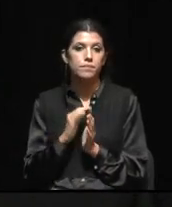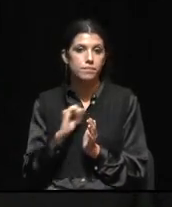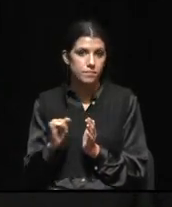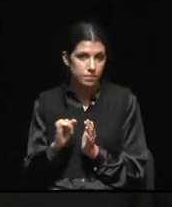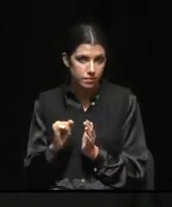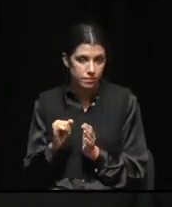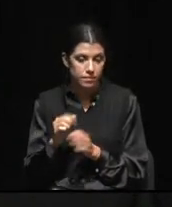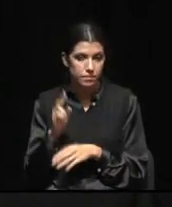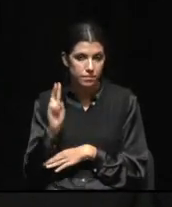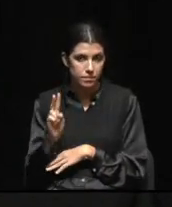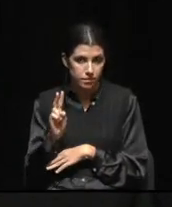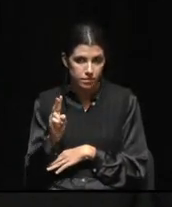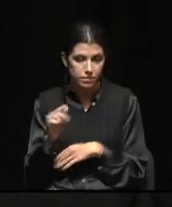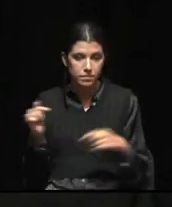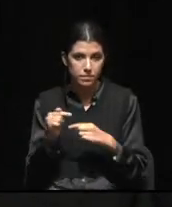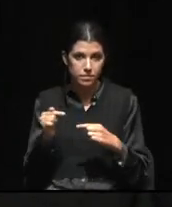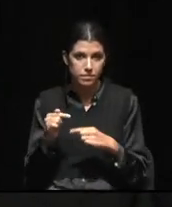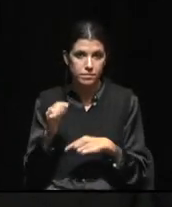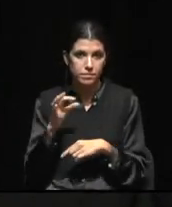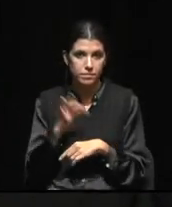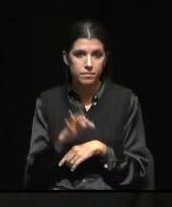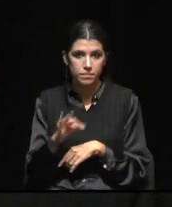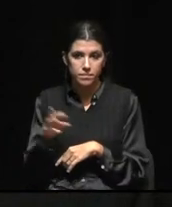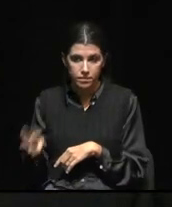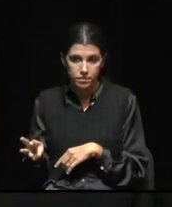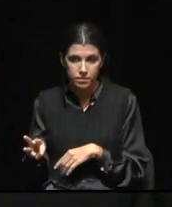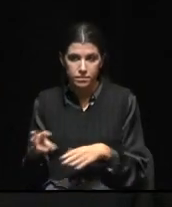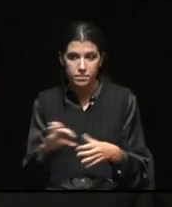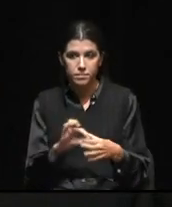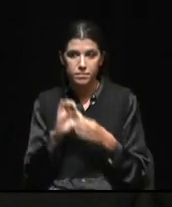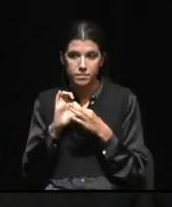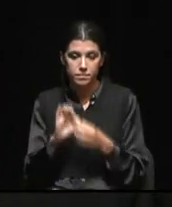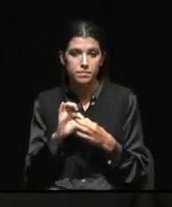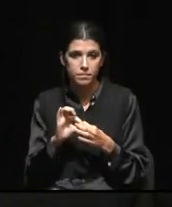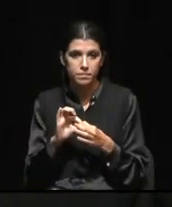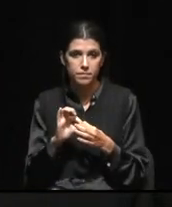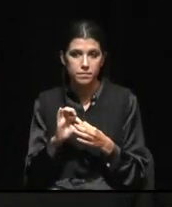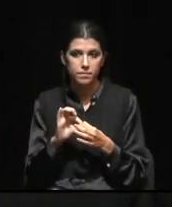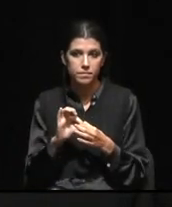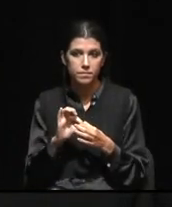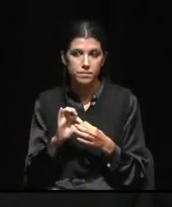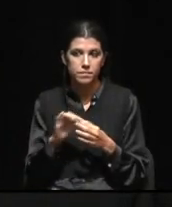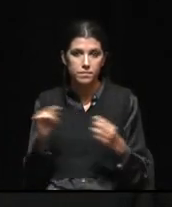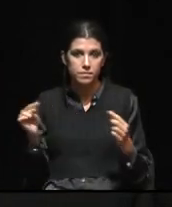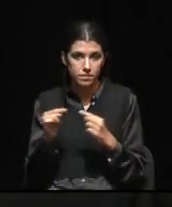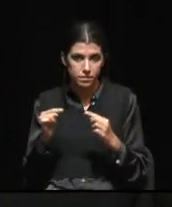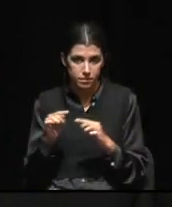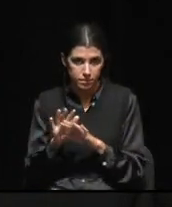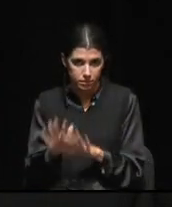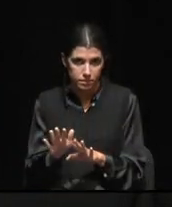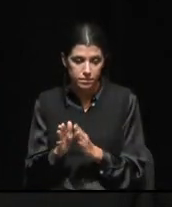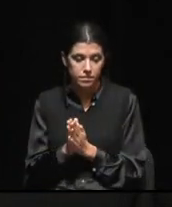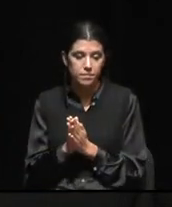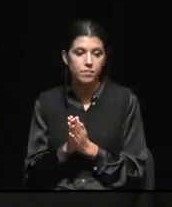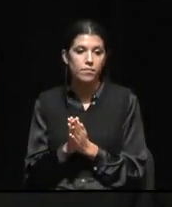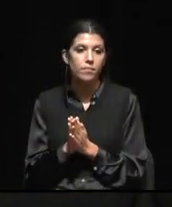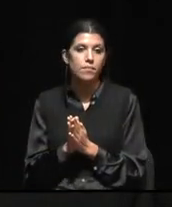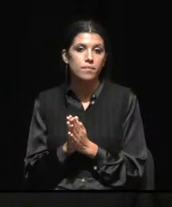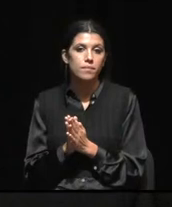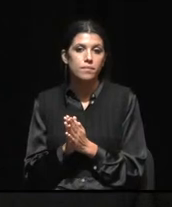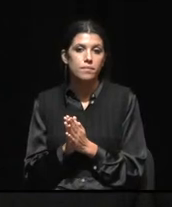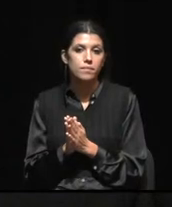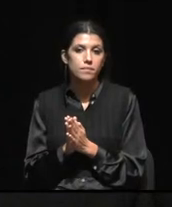PSD CDs PPM aliança e e CDs PPM aliança e